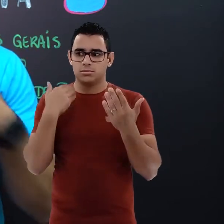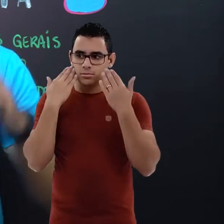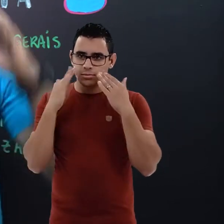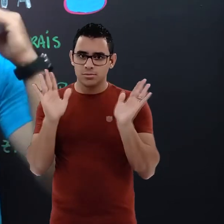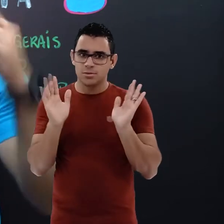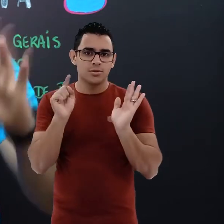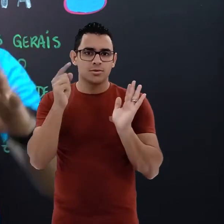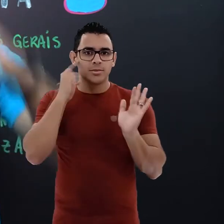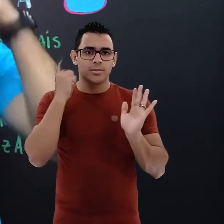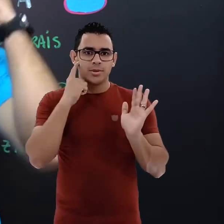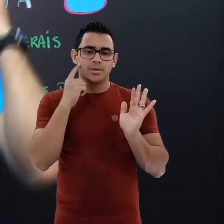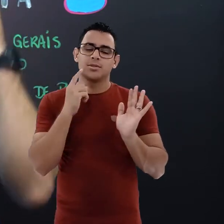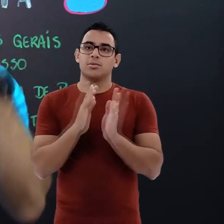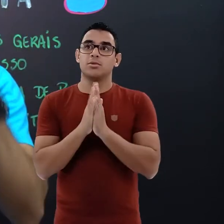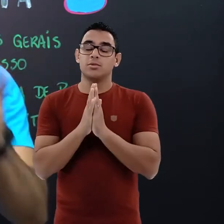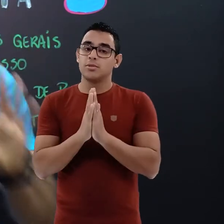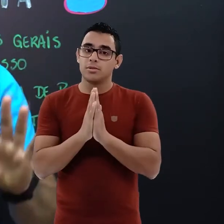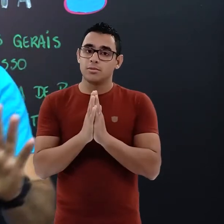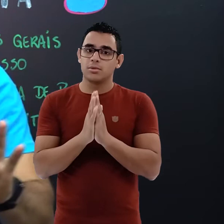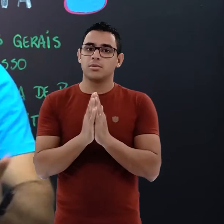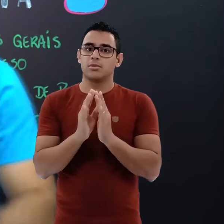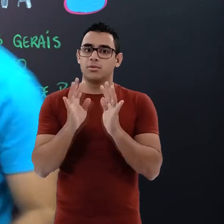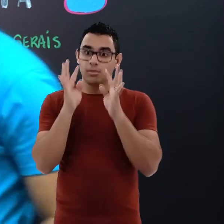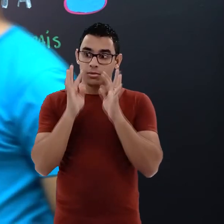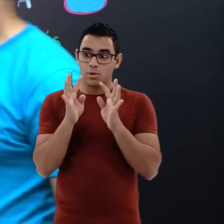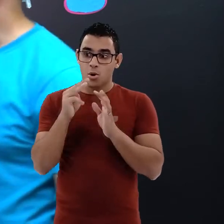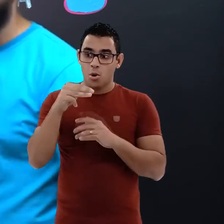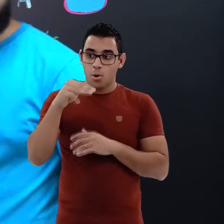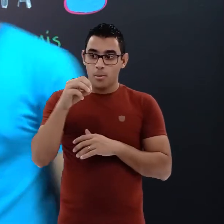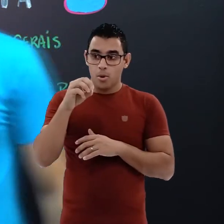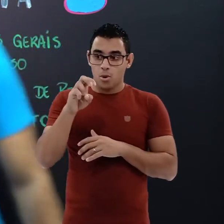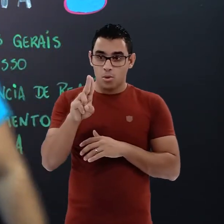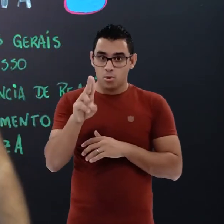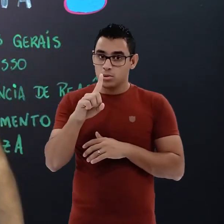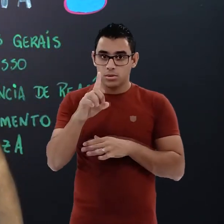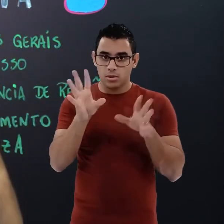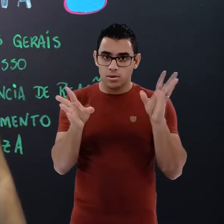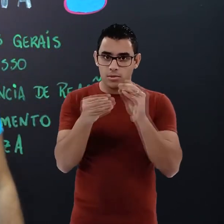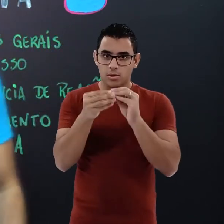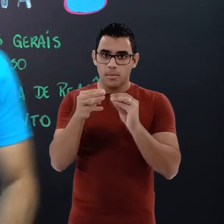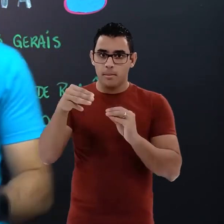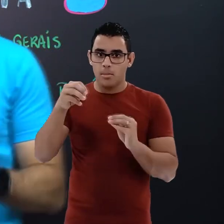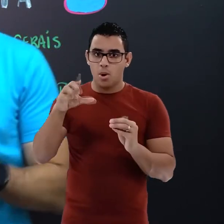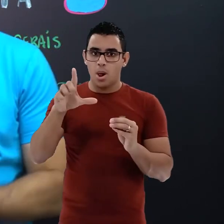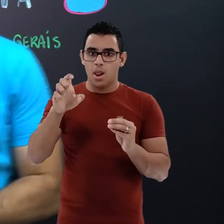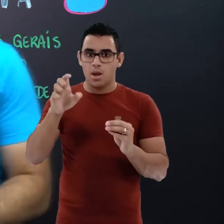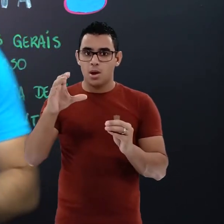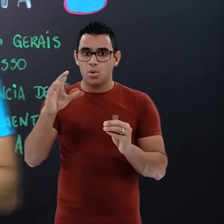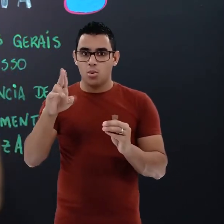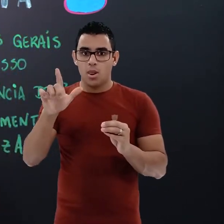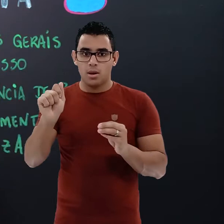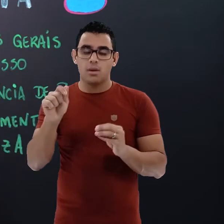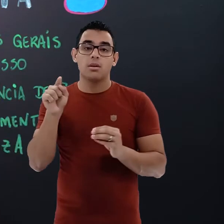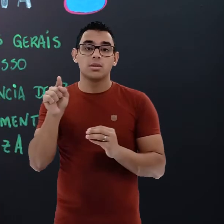o piqui, se é o McDonald's. Pelo amor do que você cultua. Mol não é abreviatura de molécula. Mol